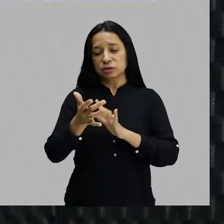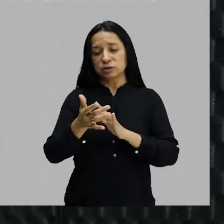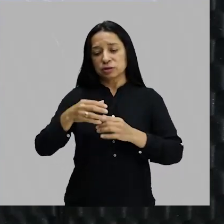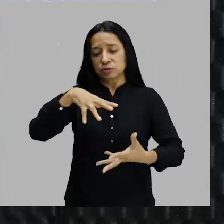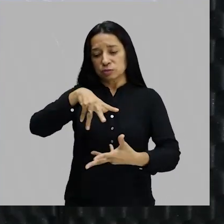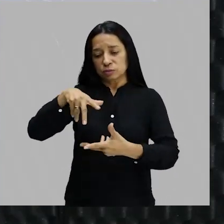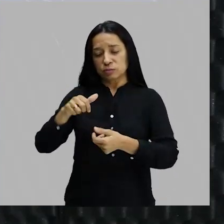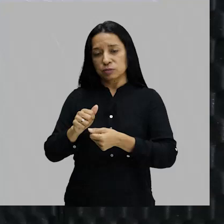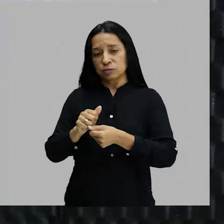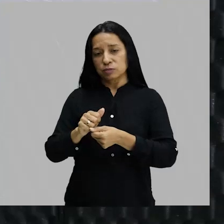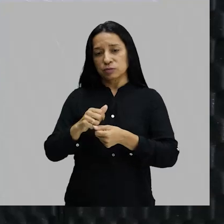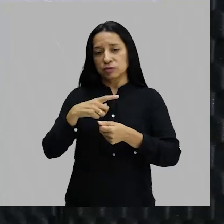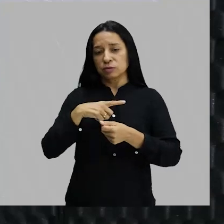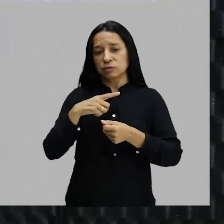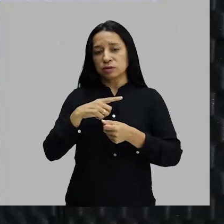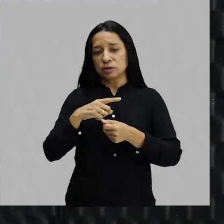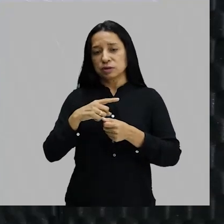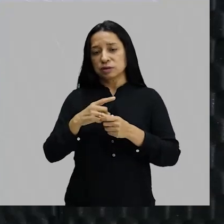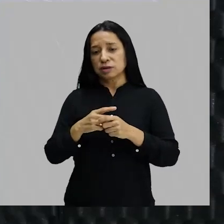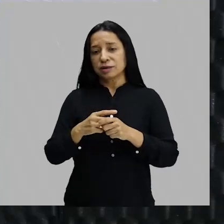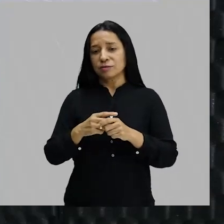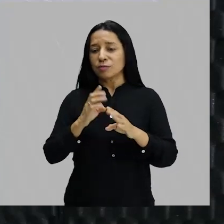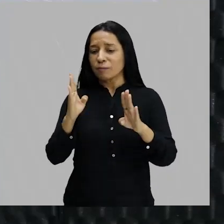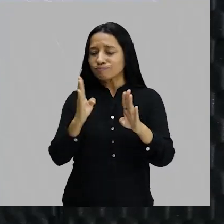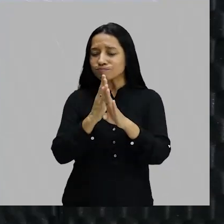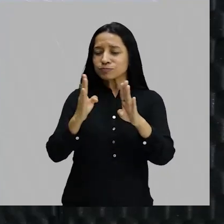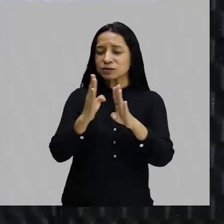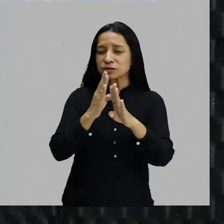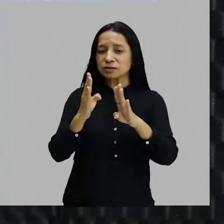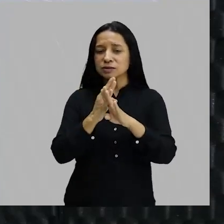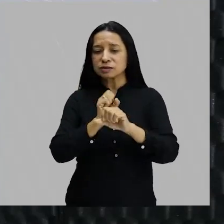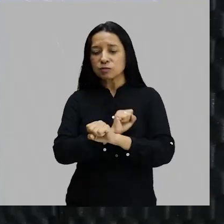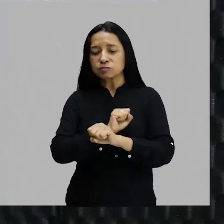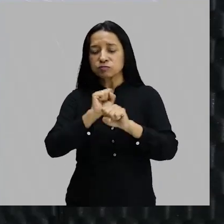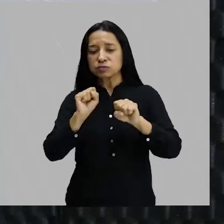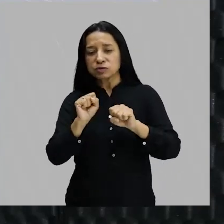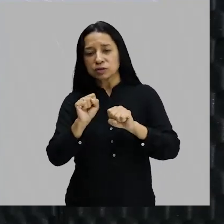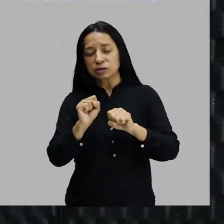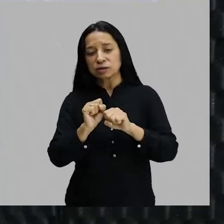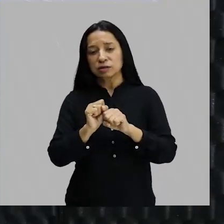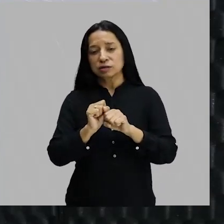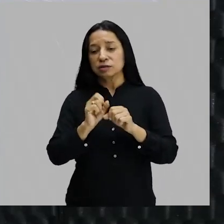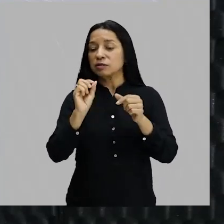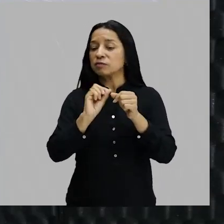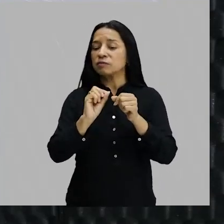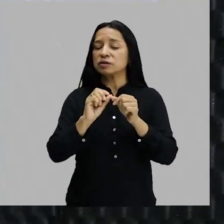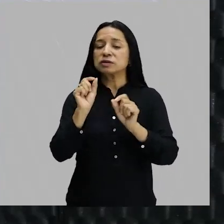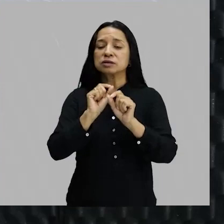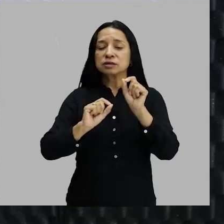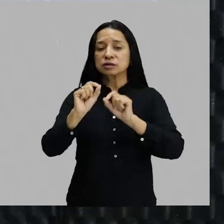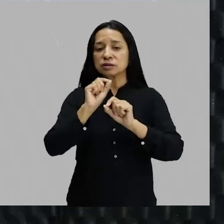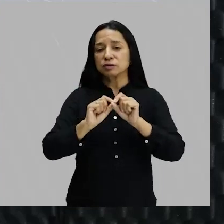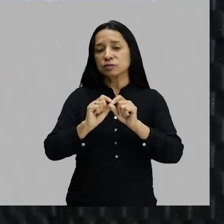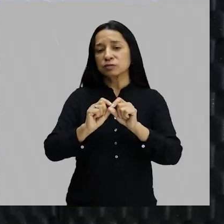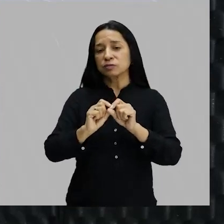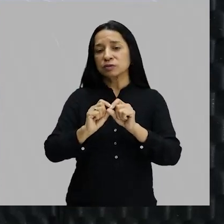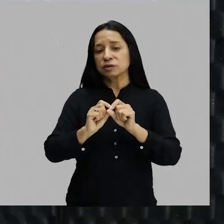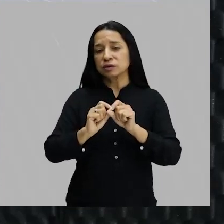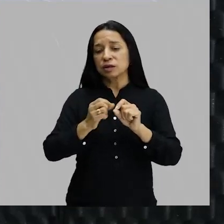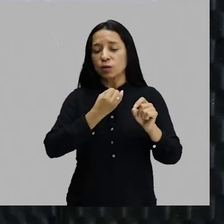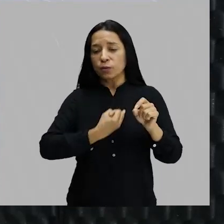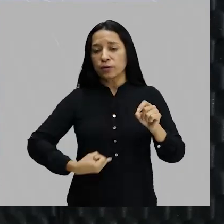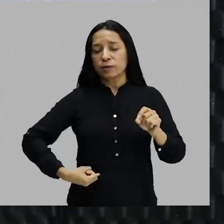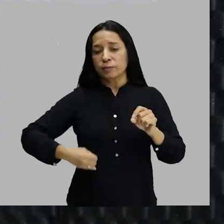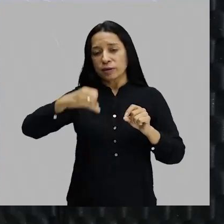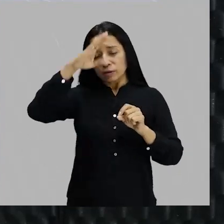você tem? Você tem uma perseguição gigantesca aos cristãos. E essa perseguição fazia com que, ao invés do que o Império Romano